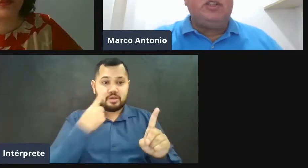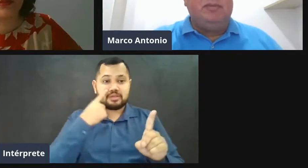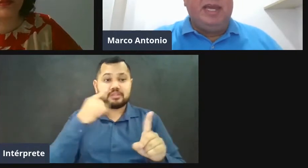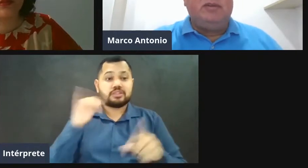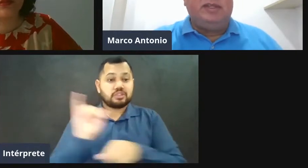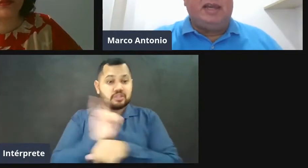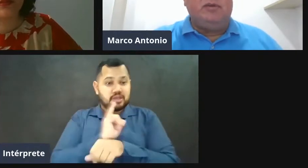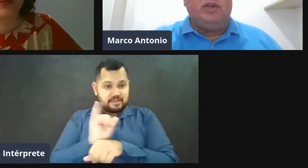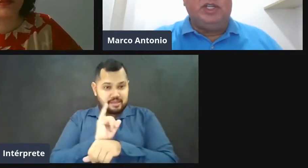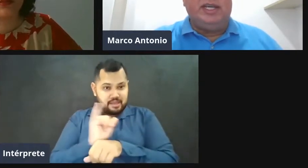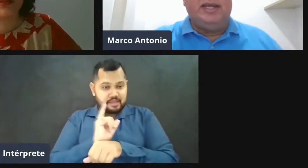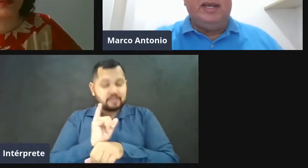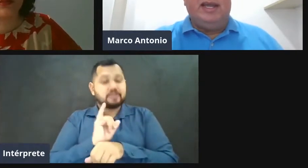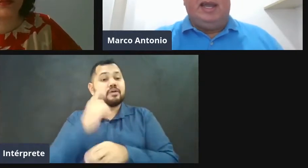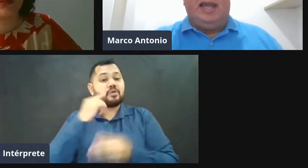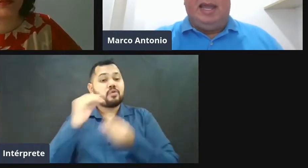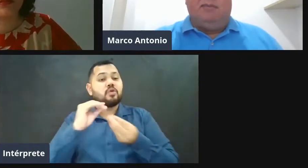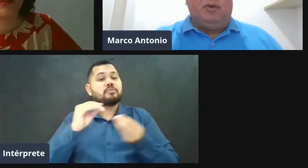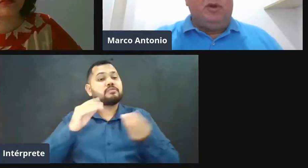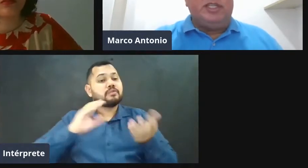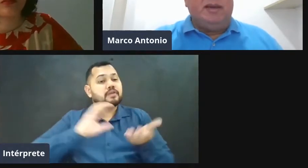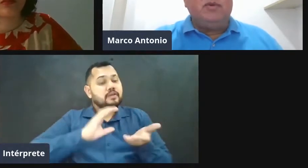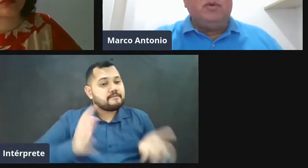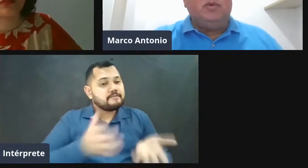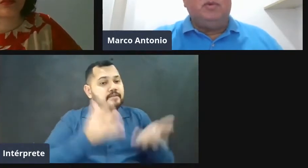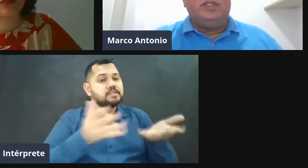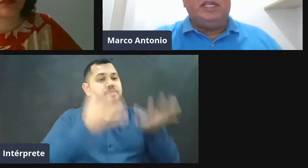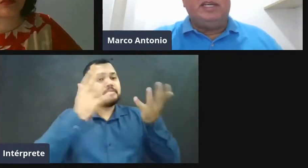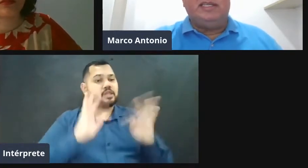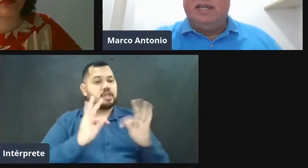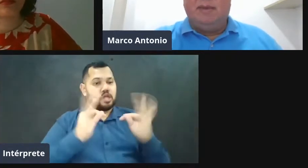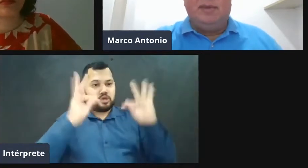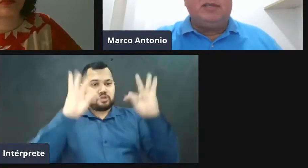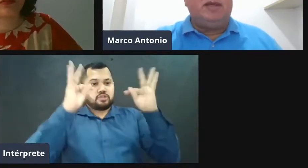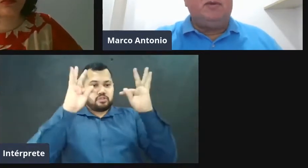principalmente investimento em tecnologia, porque nós temos